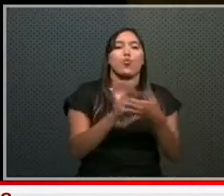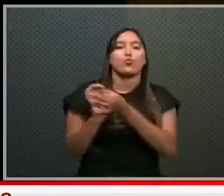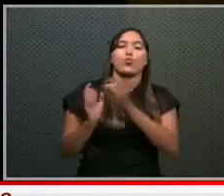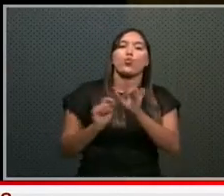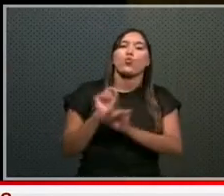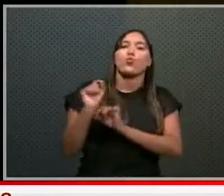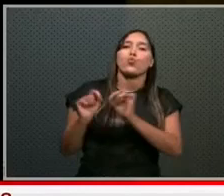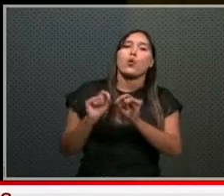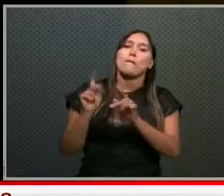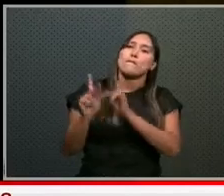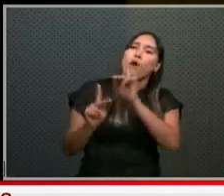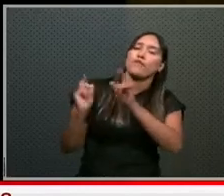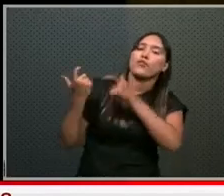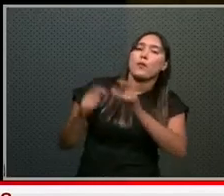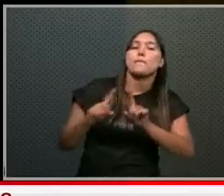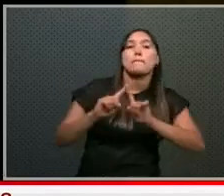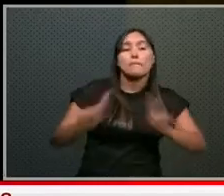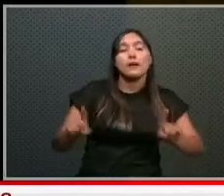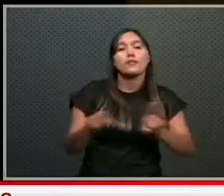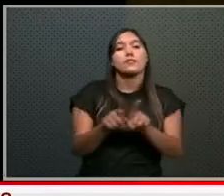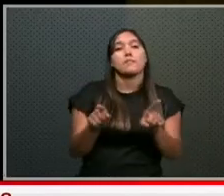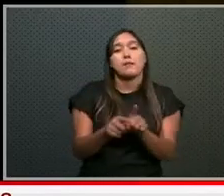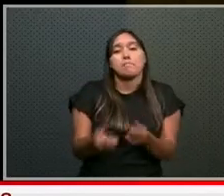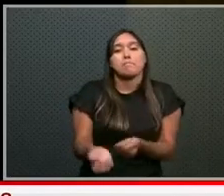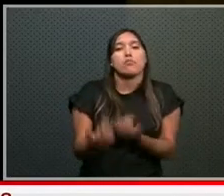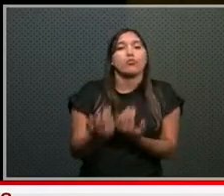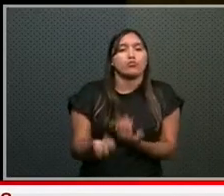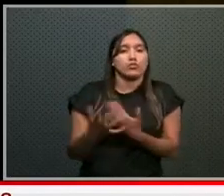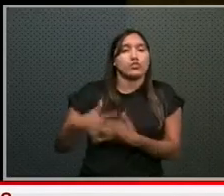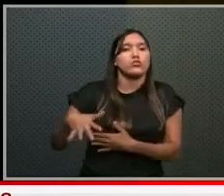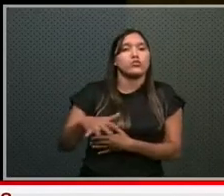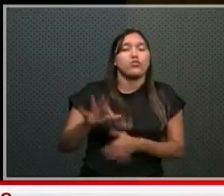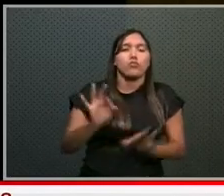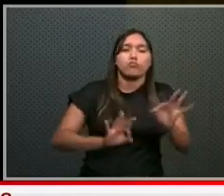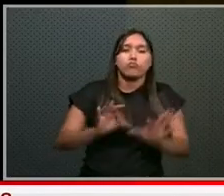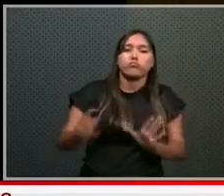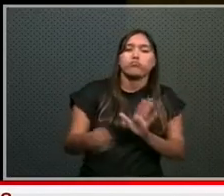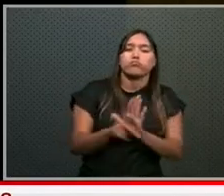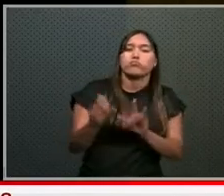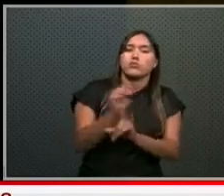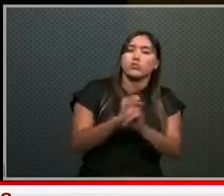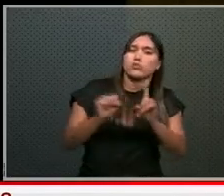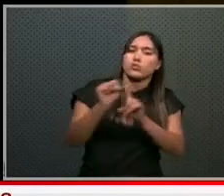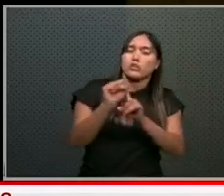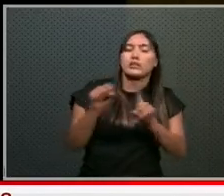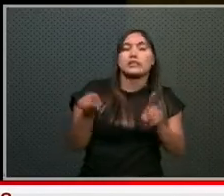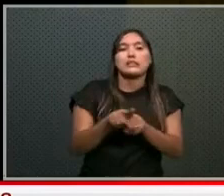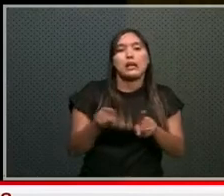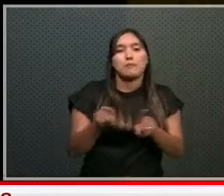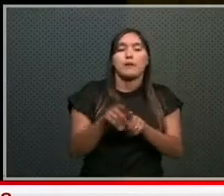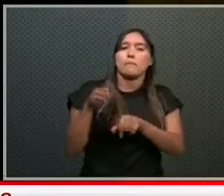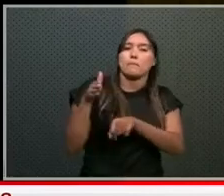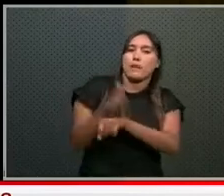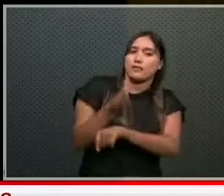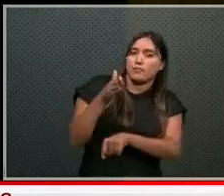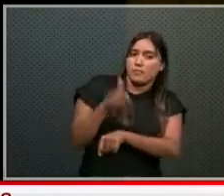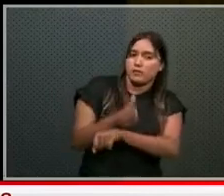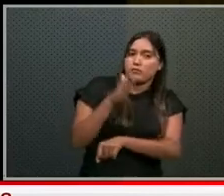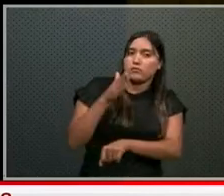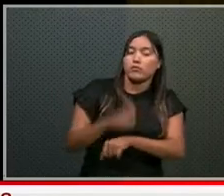como povos originário mas também no cenário produtivo e organizativo da nossa sociedade e de participação inclusive